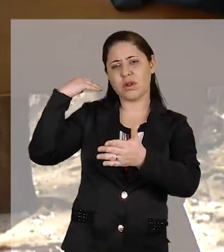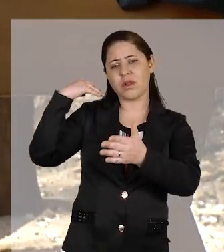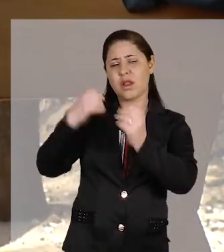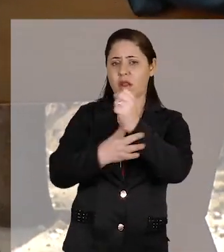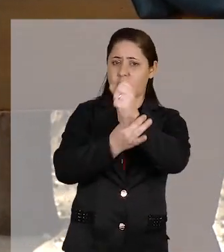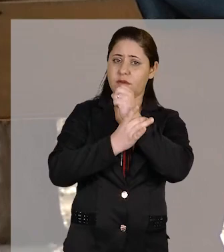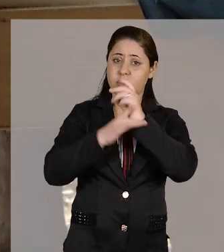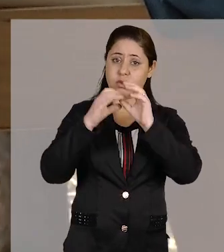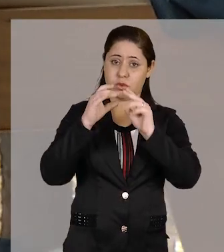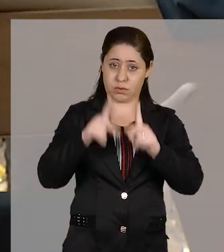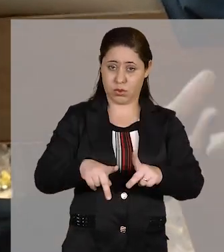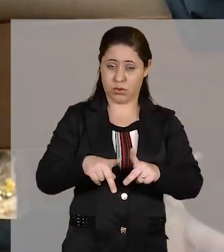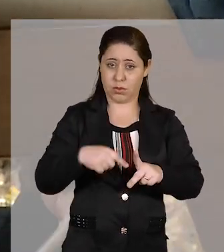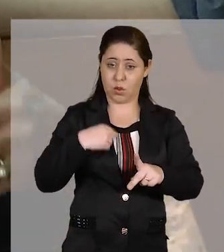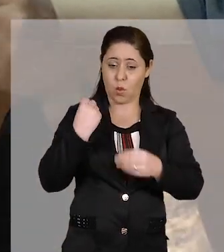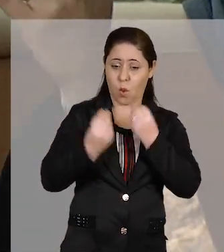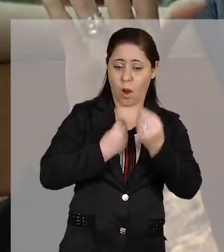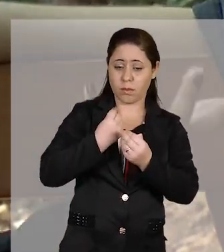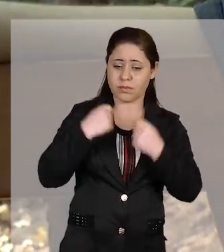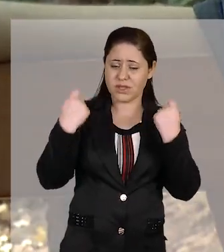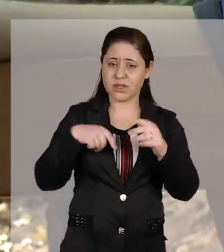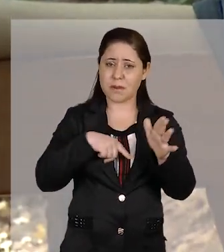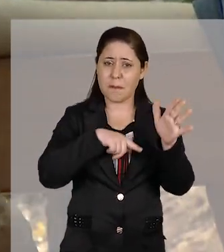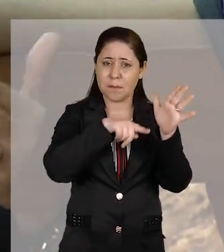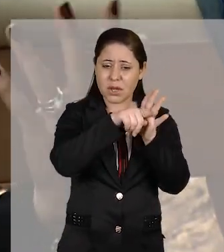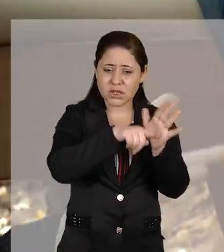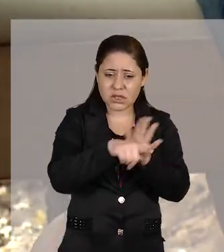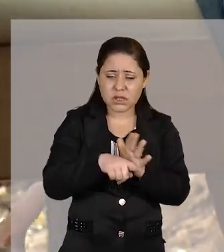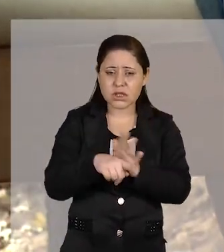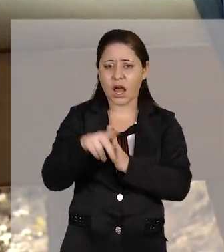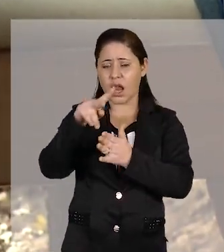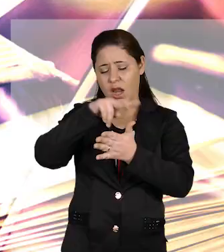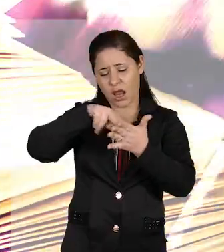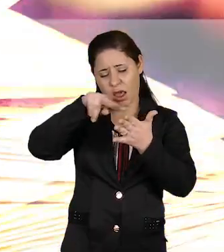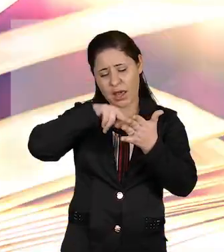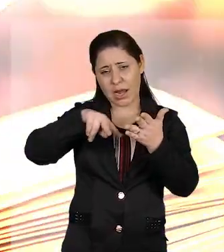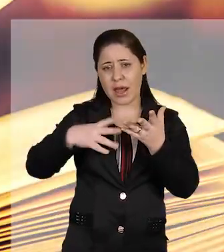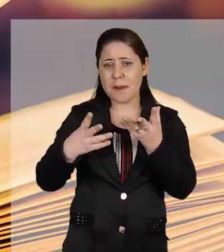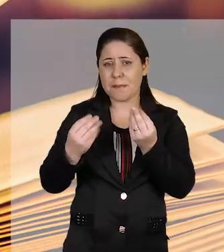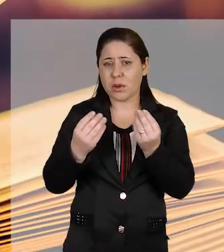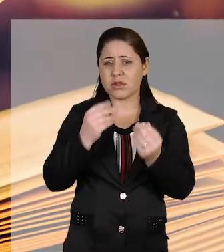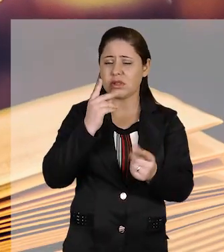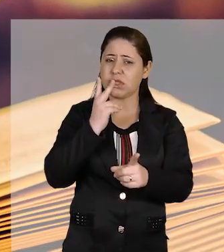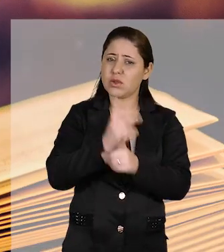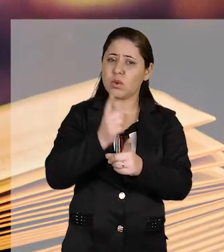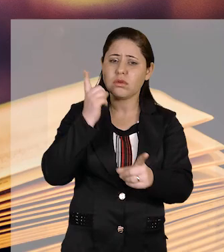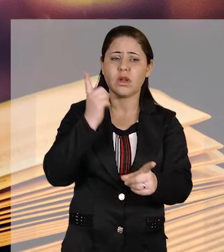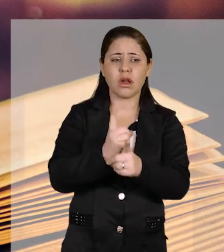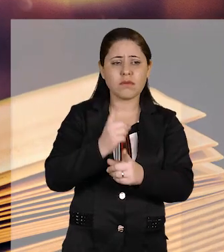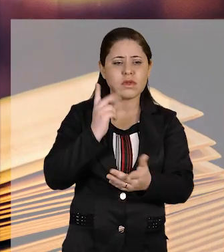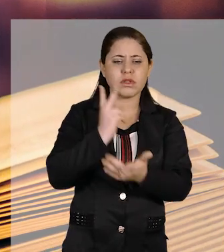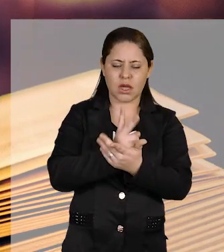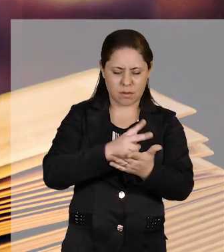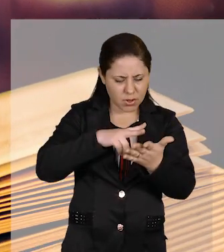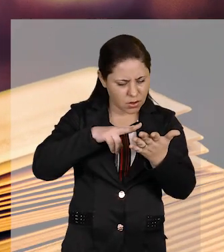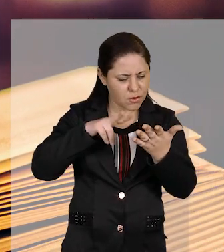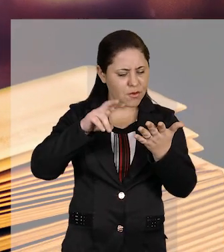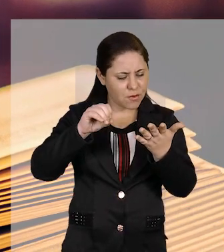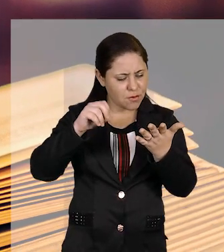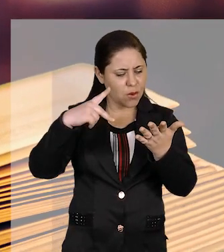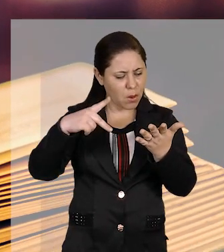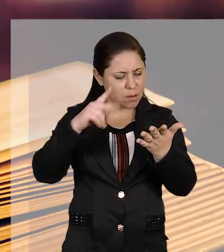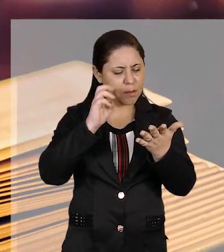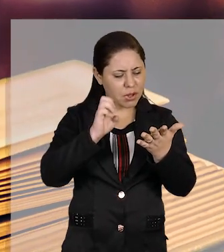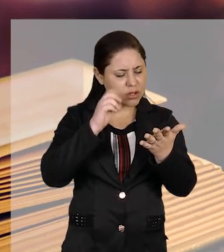Defensoria, como eu falei, tive que pesquisar, ler doutrinas e sempre encontrava o Mário Volpi nos livros.